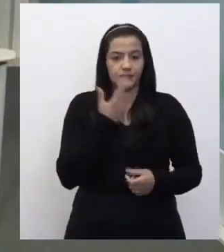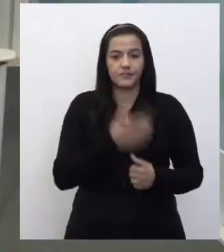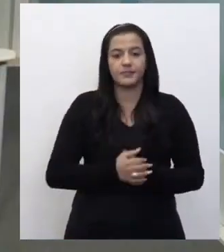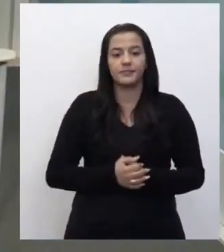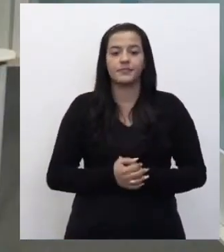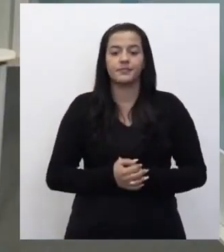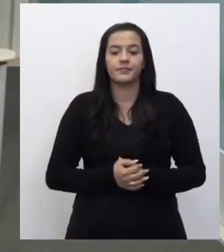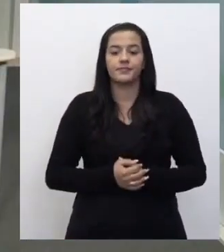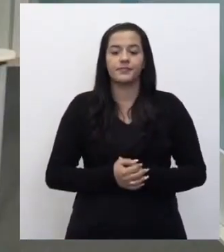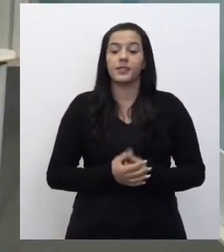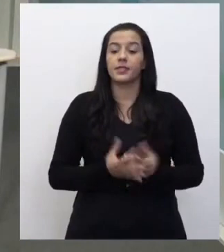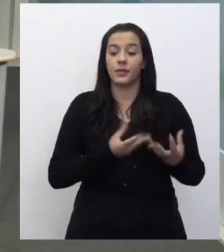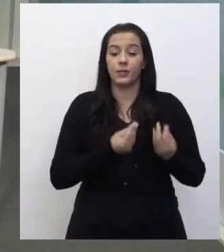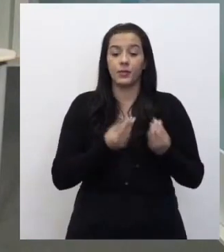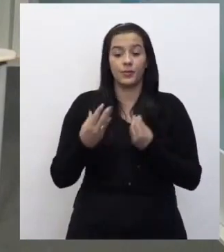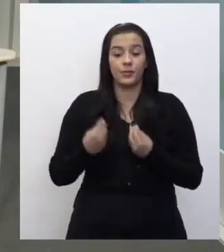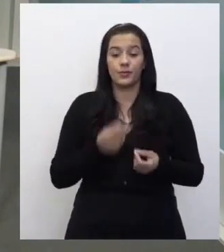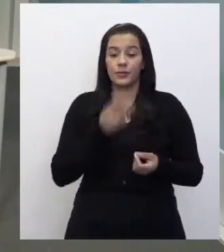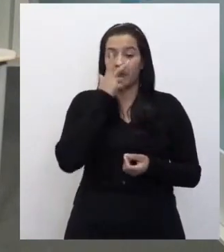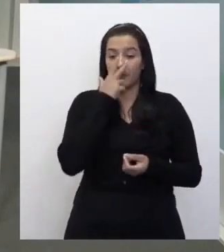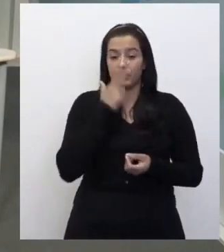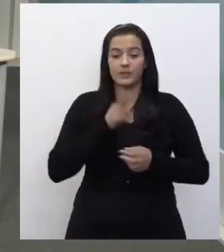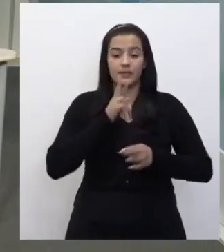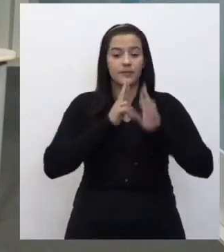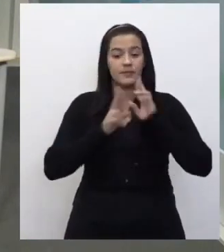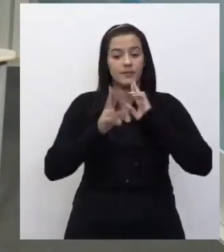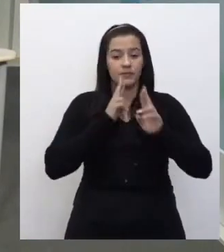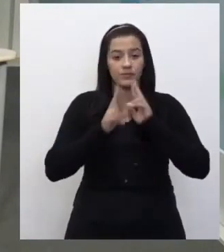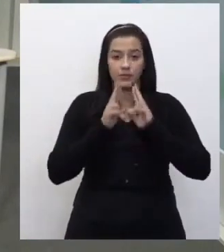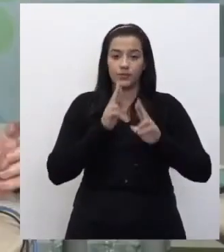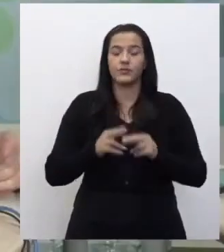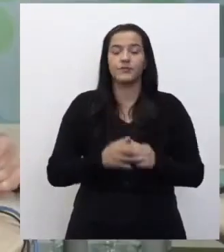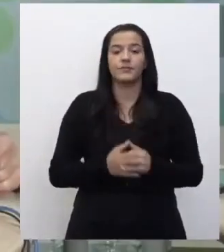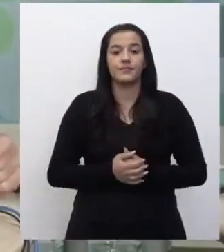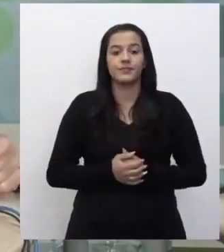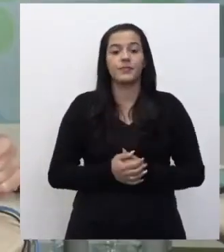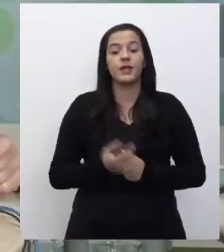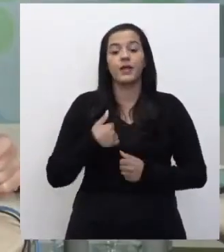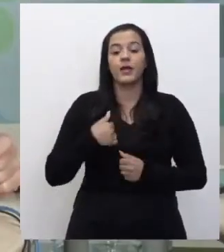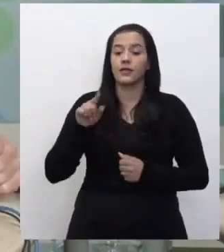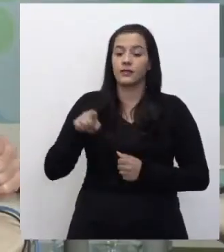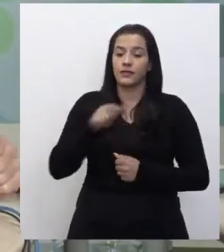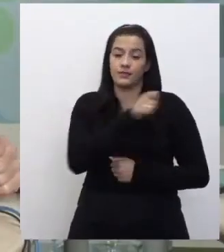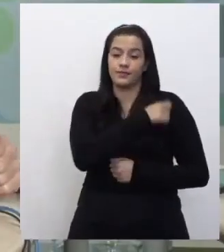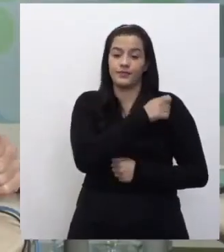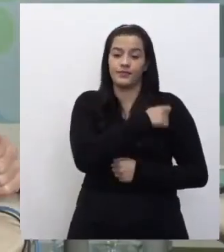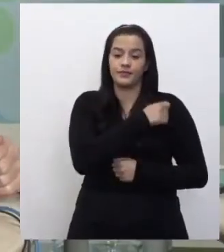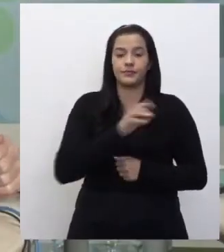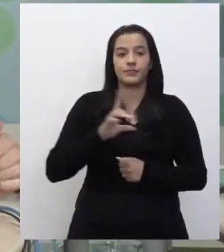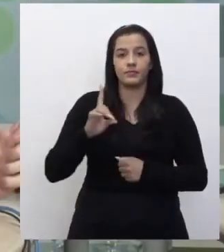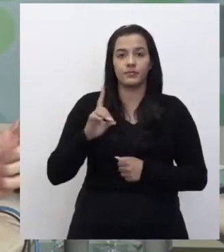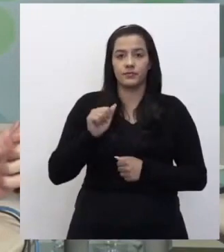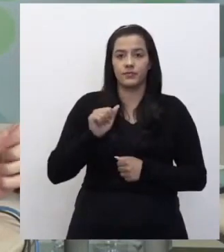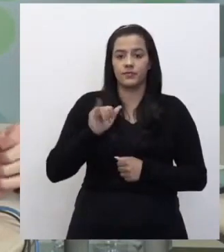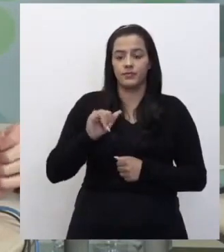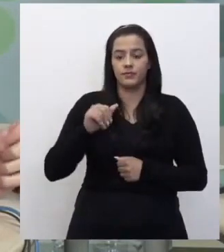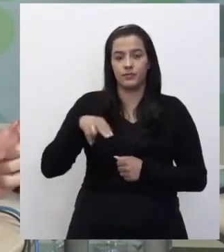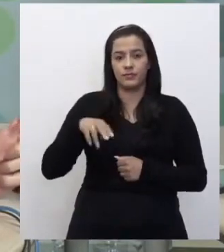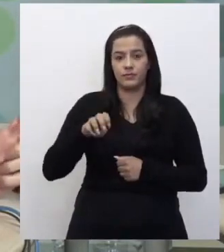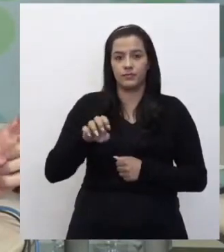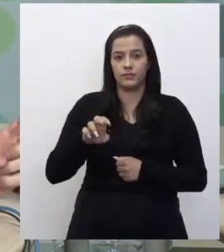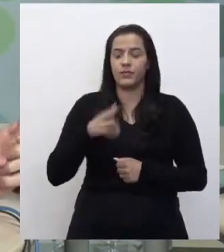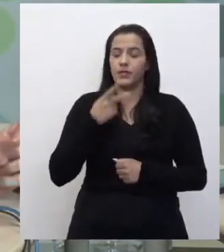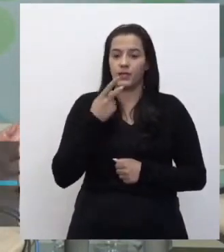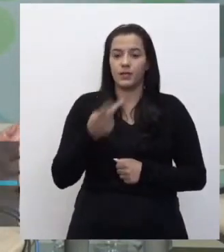answers, muitas parecidas aqui. Respostas parecidas? Exatamente. Então, a aluna Daiane, ela da professora Cláudia, respondeu, I really don't